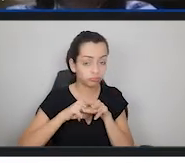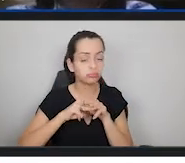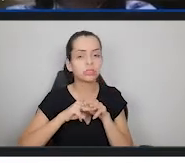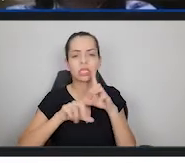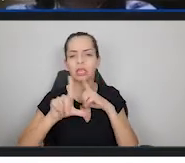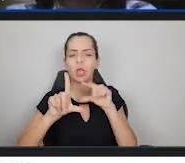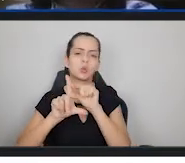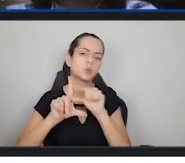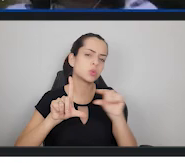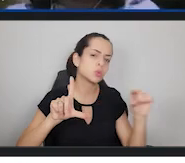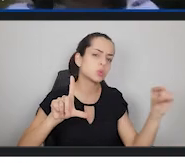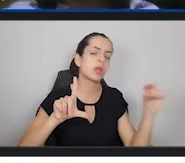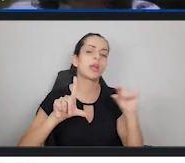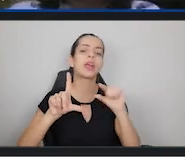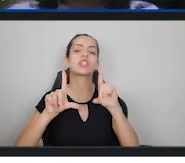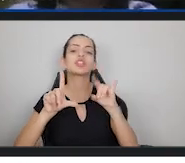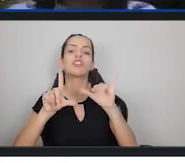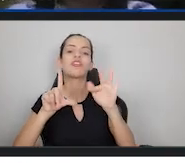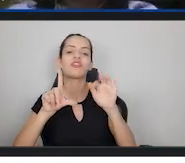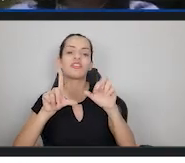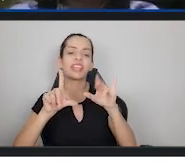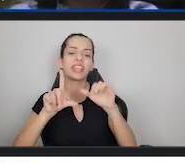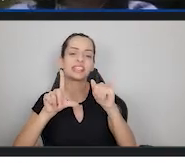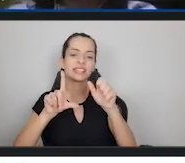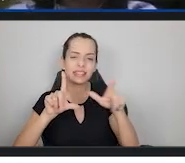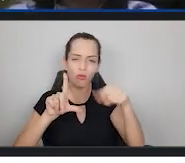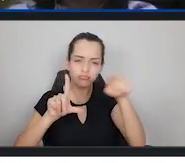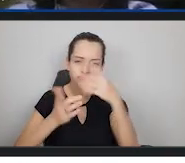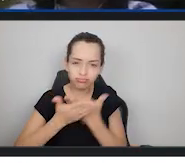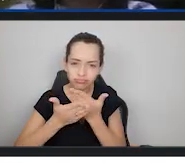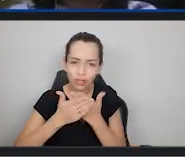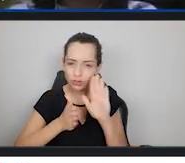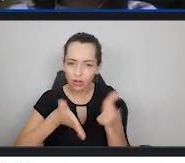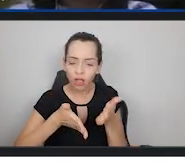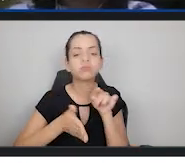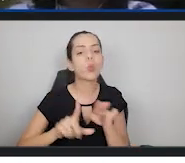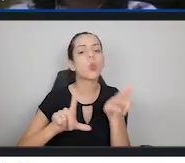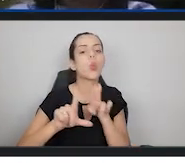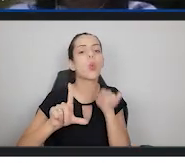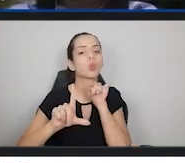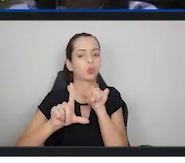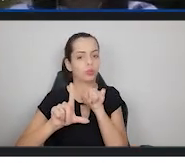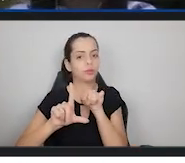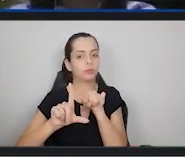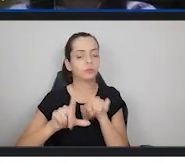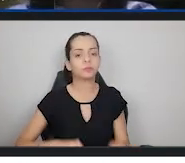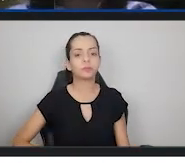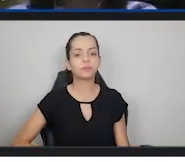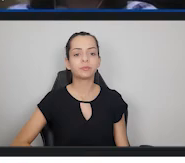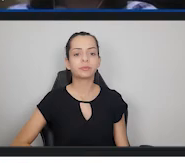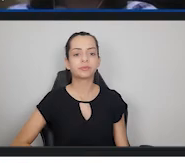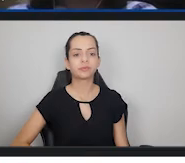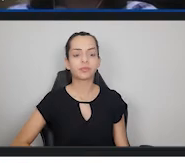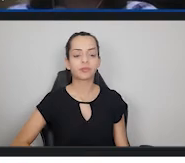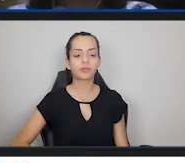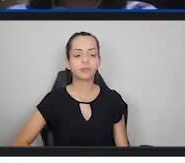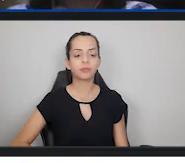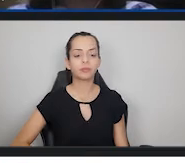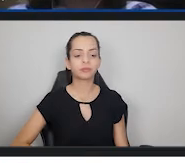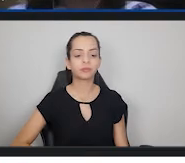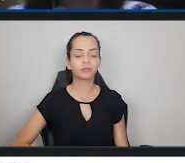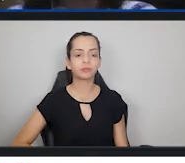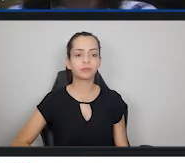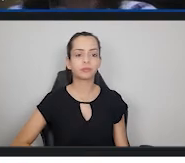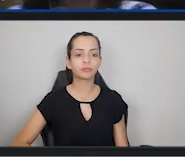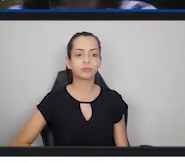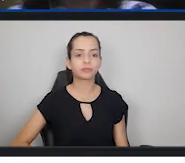a considerar. Para a modelagem, que é feita normalmente, os cálculos que a gente usa aí, para quem gosta de cálculo, aquelas